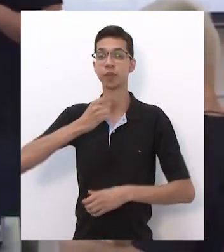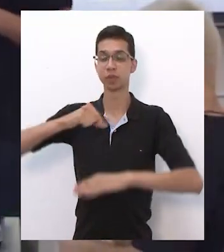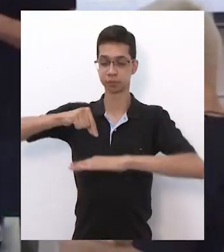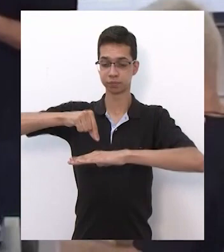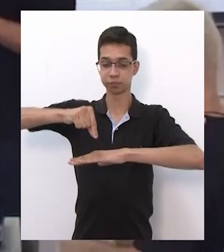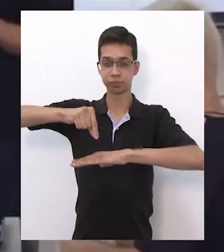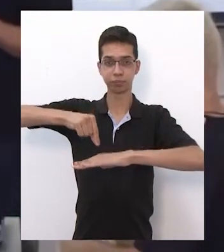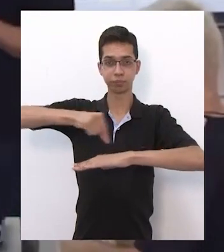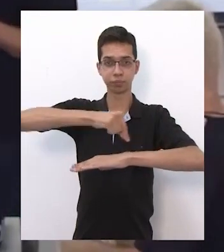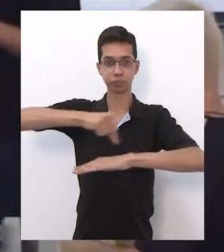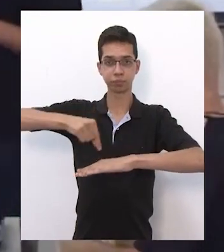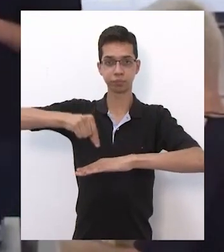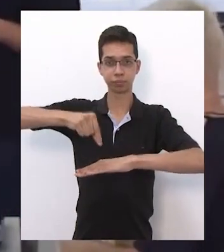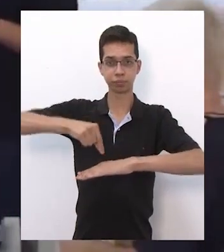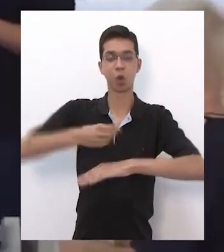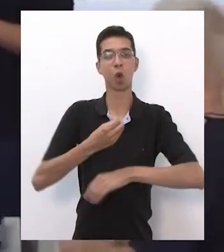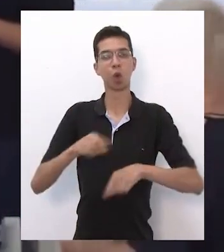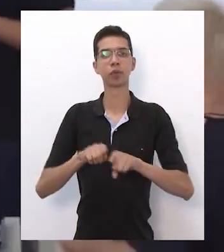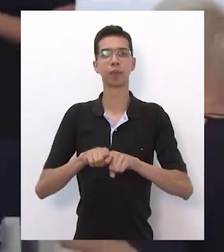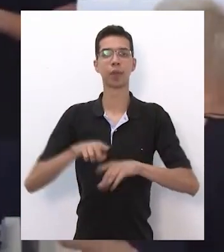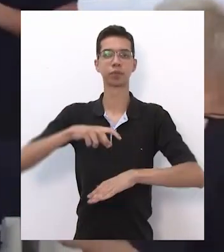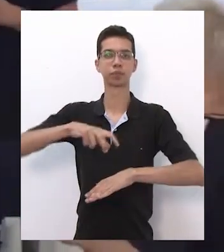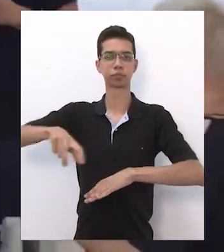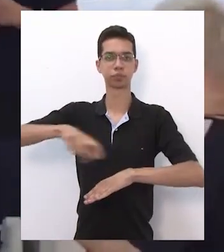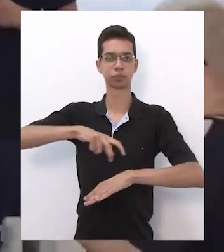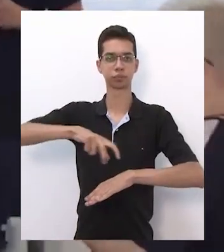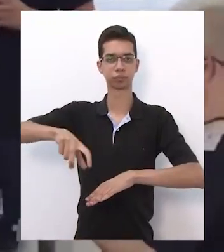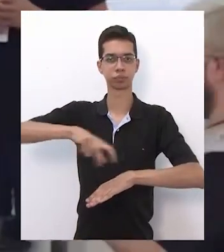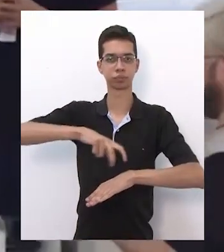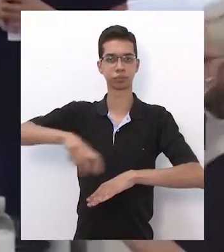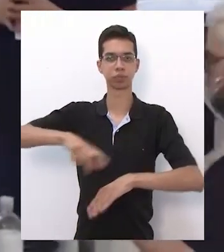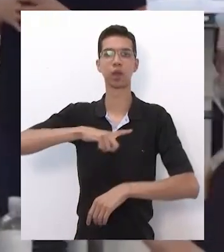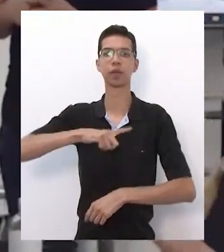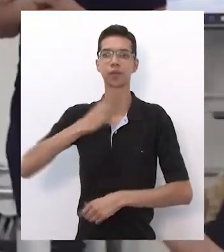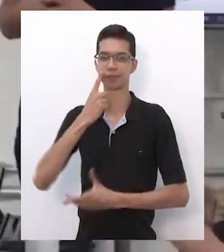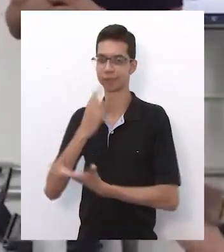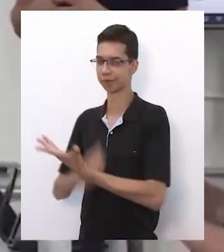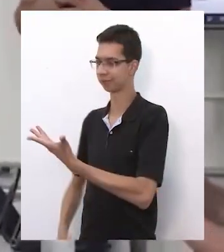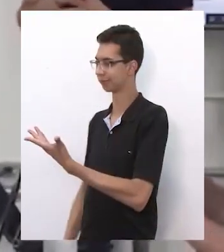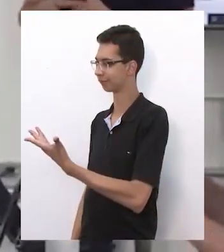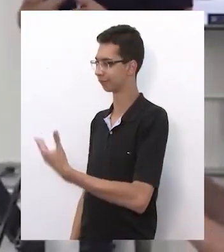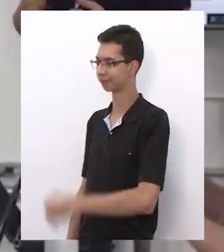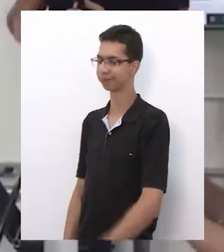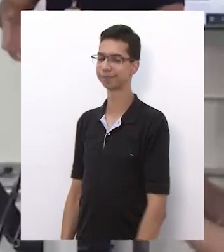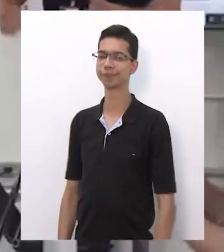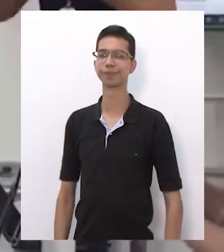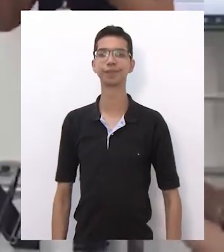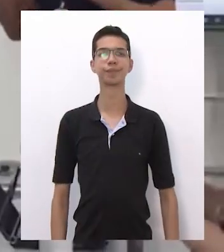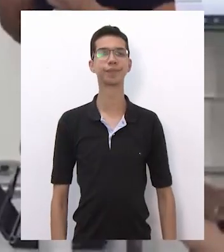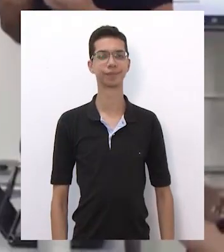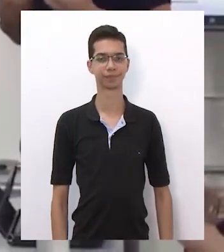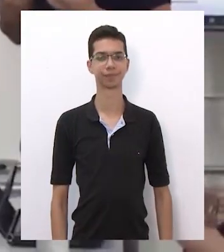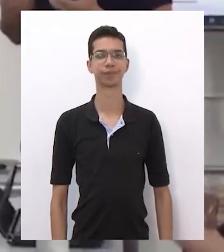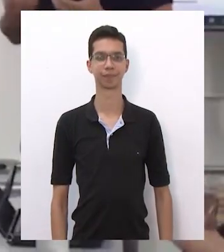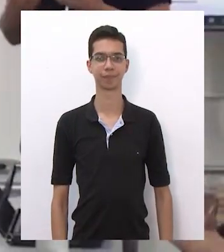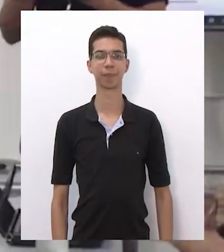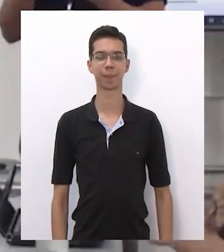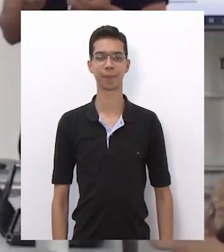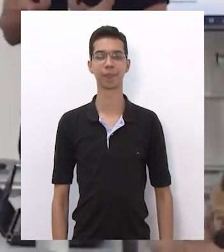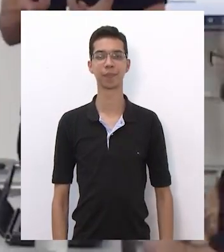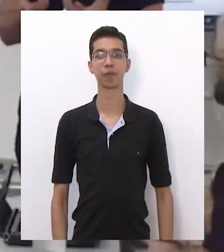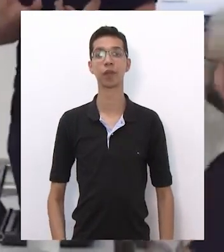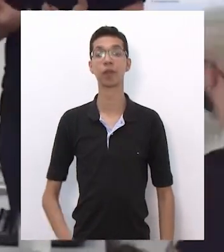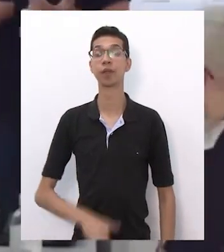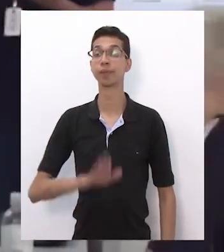a nossa impressora 3D que nós temos aqui nesse outro canto, tá bom? É lógico que antes de se tornar um